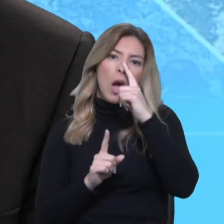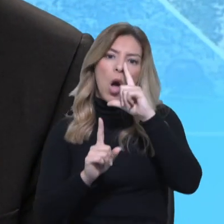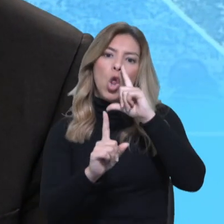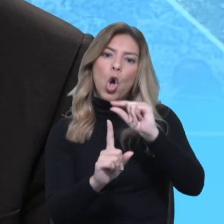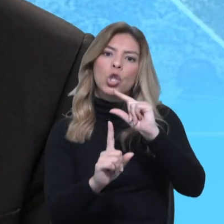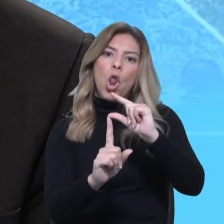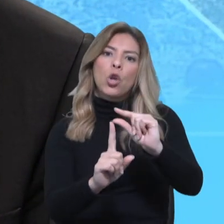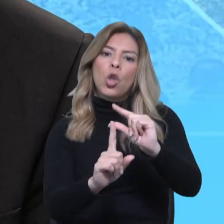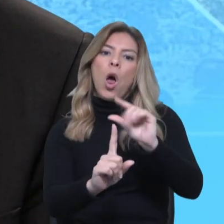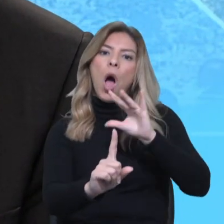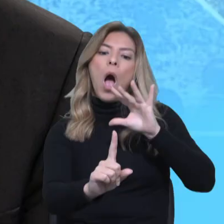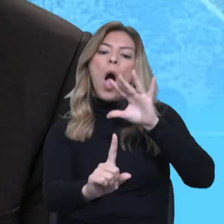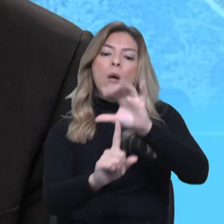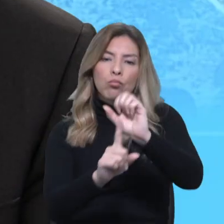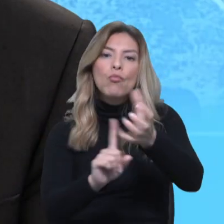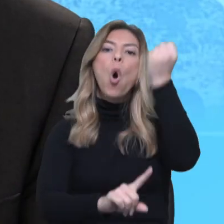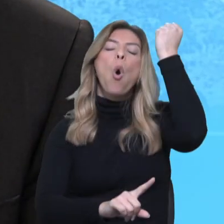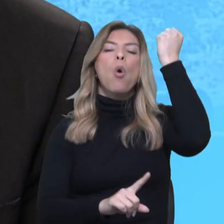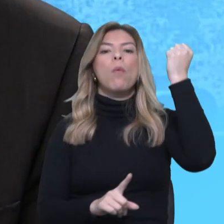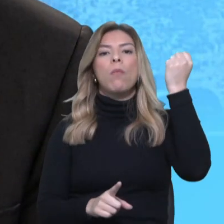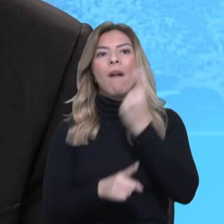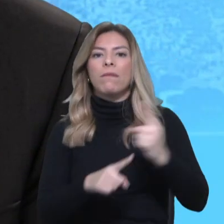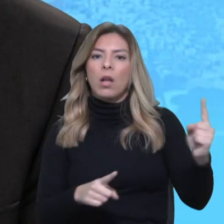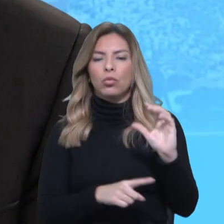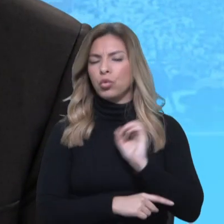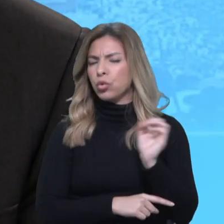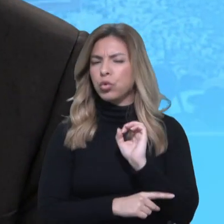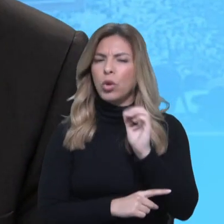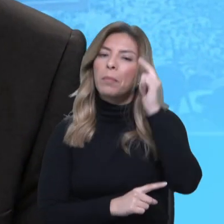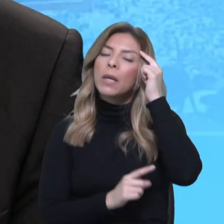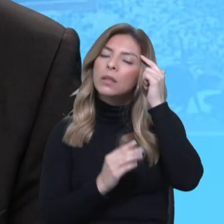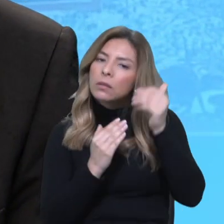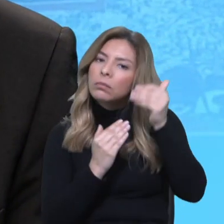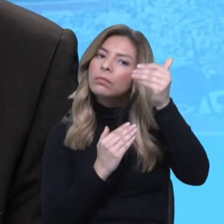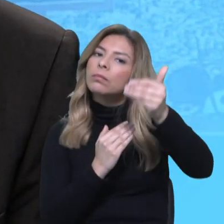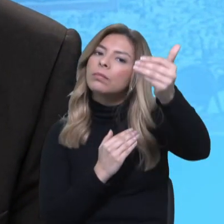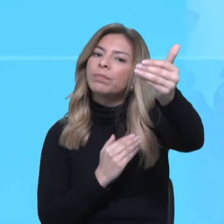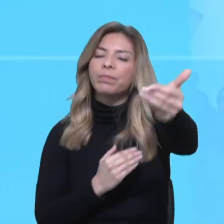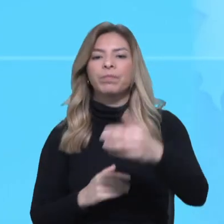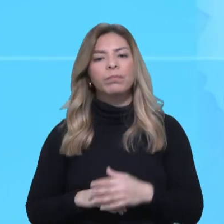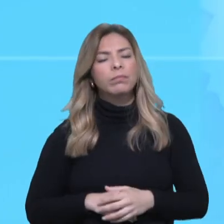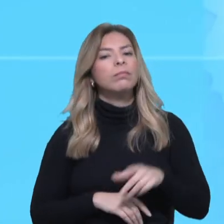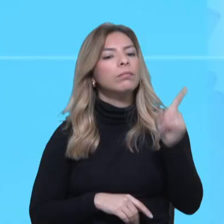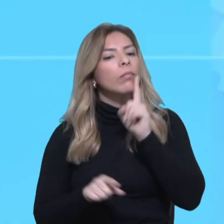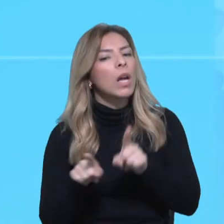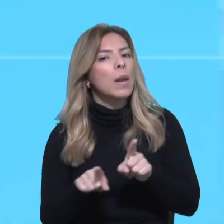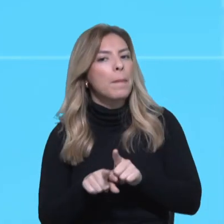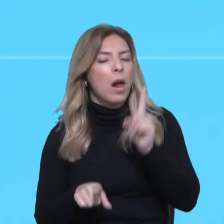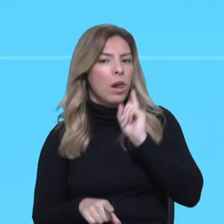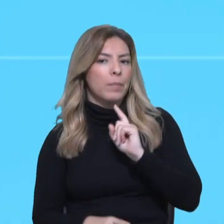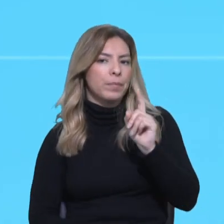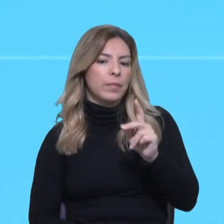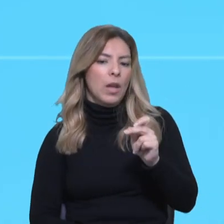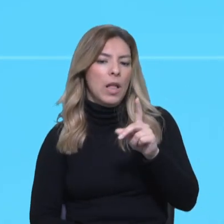Mas os nossos olhos têm que ser postos para além do horizonte. Irmã Alzira, e vivências como esta do